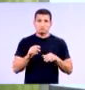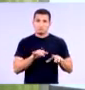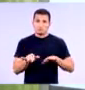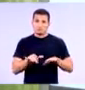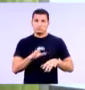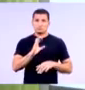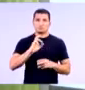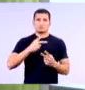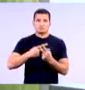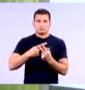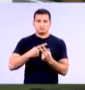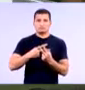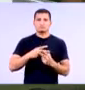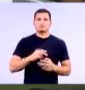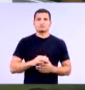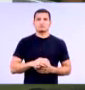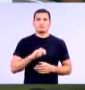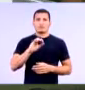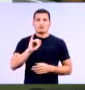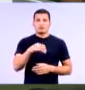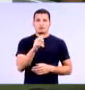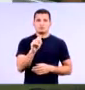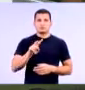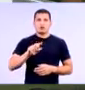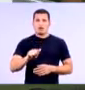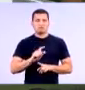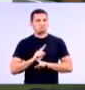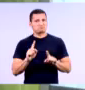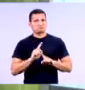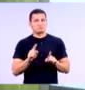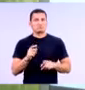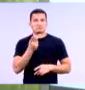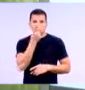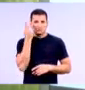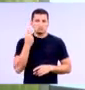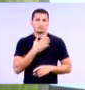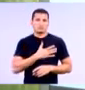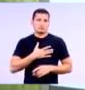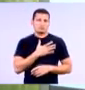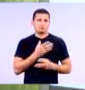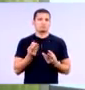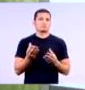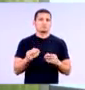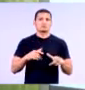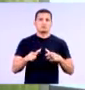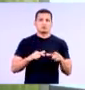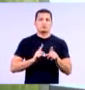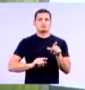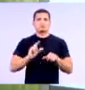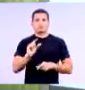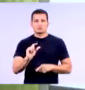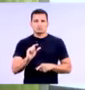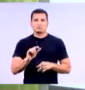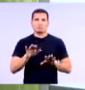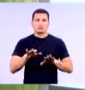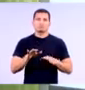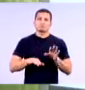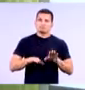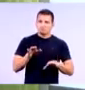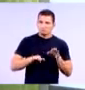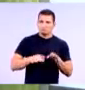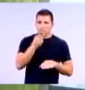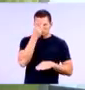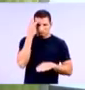professora. Muito C#. Né? O Java não. O Java o pessoal gosta muito de trabalhar com minúsculo, mas vai de autor para